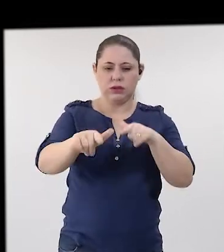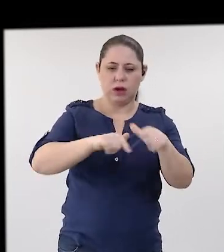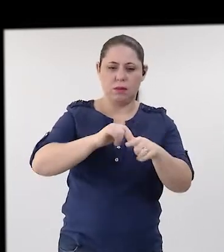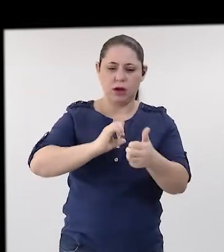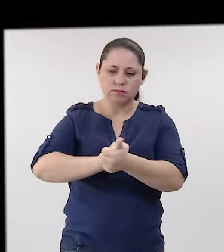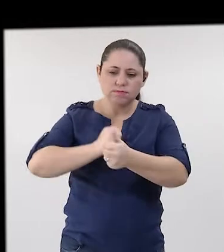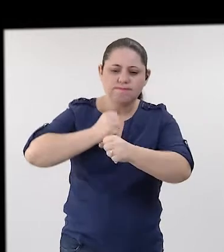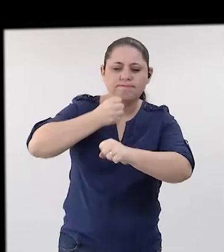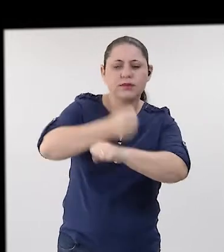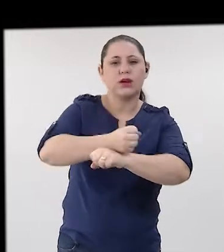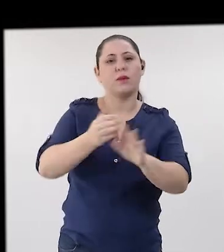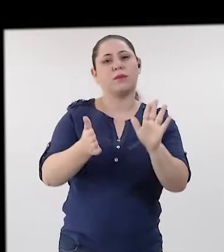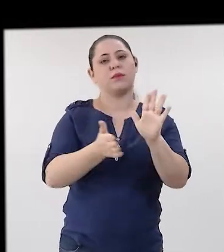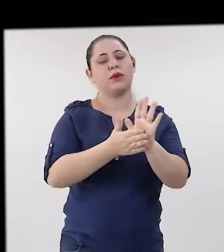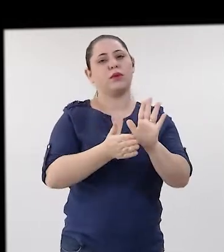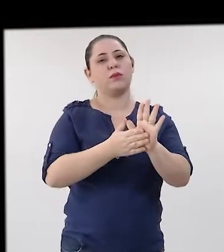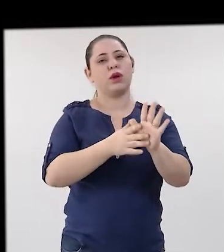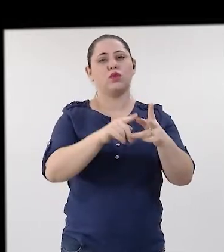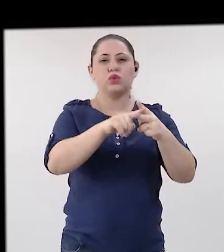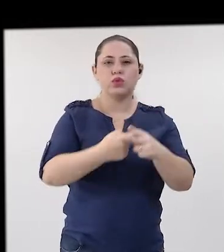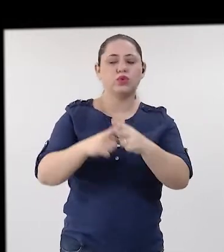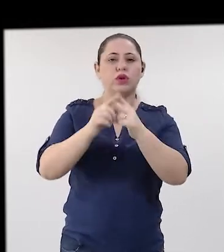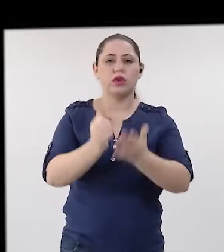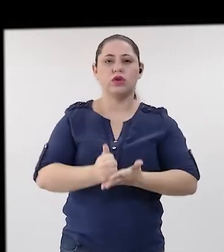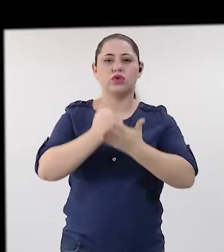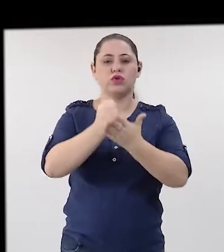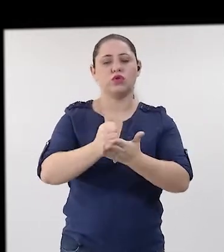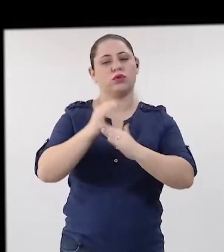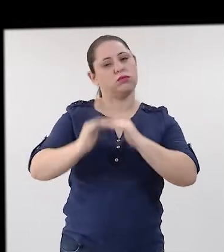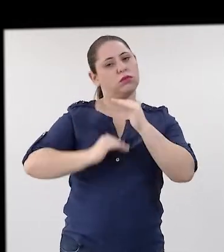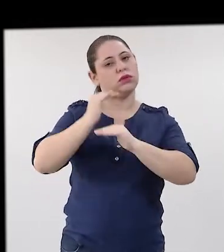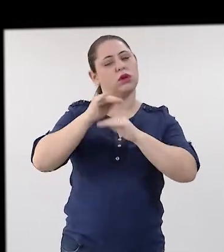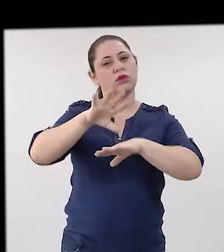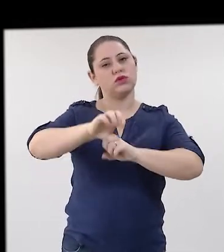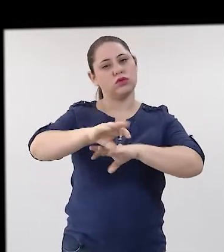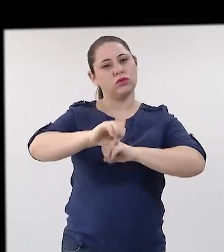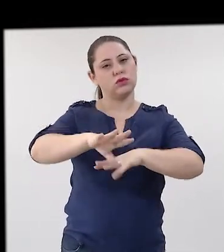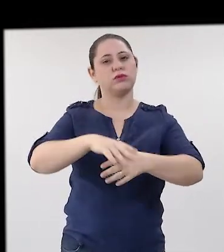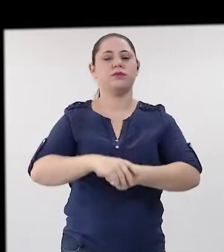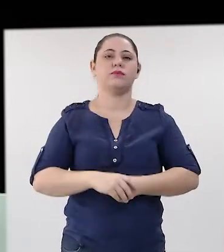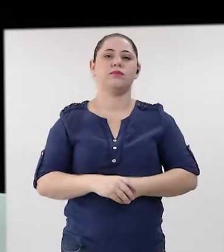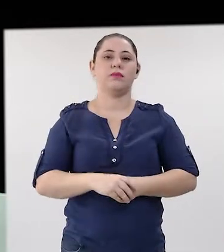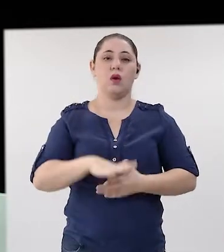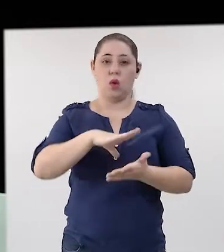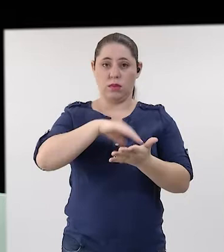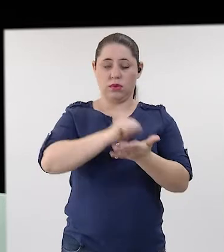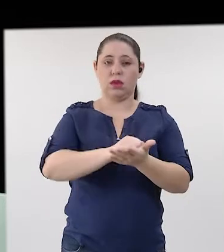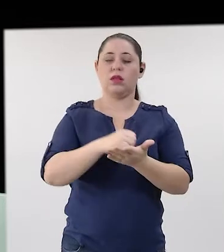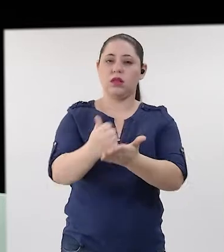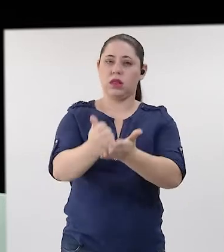trabalhar com esse engajamento maior e estar propondo, então, ferramentas que possam auxiliar dentro desse processo.